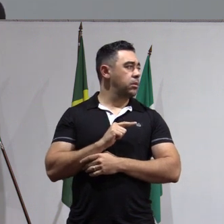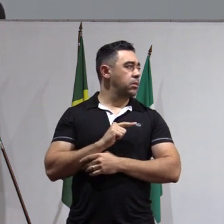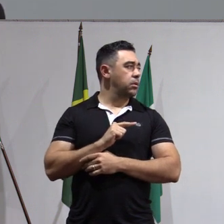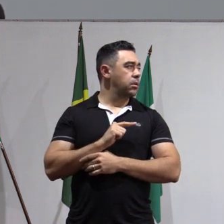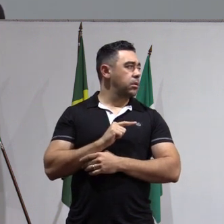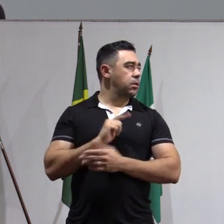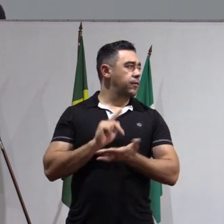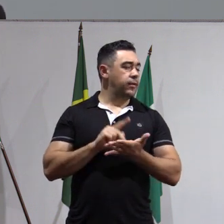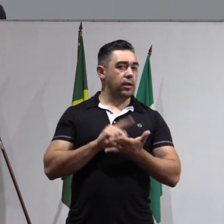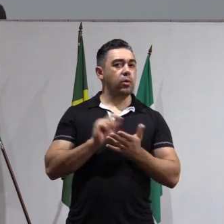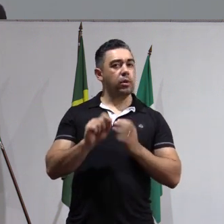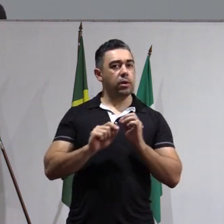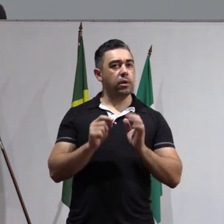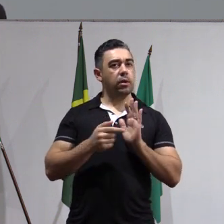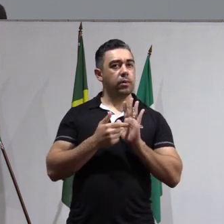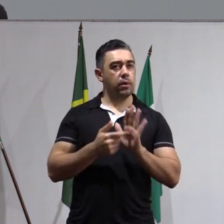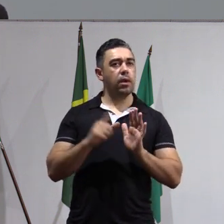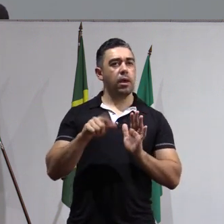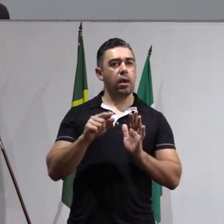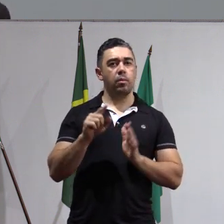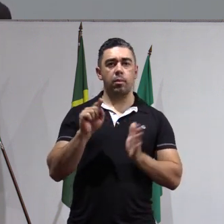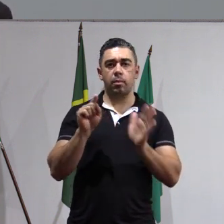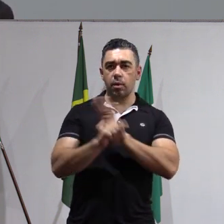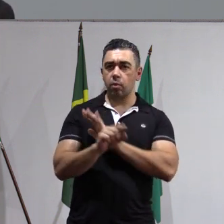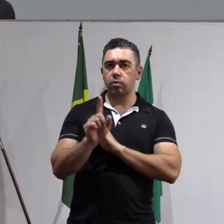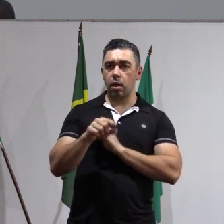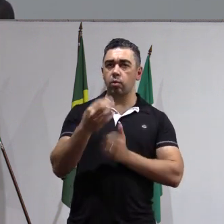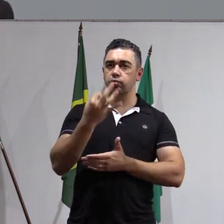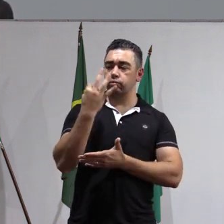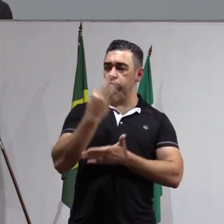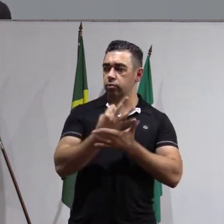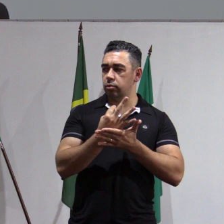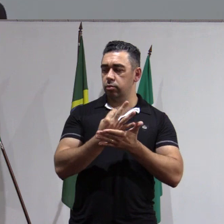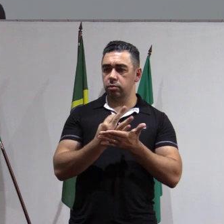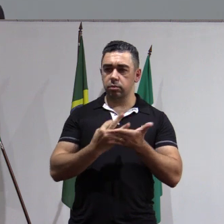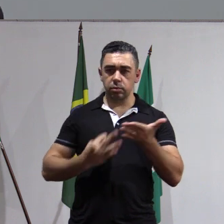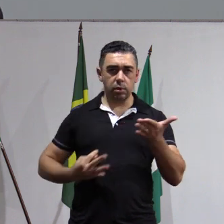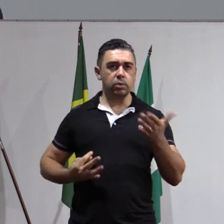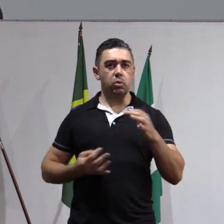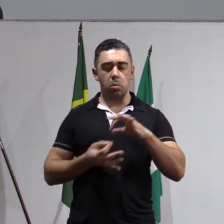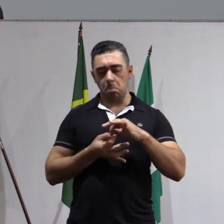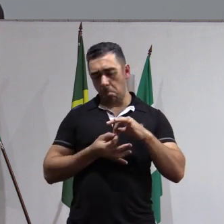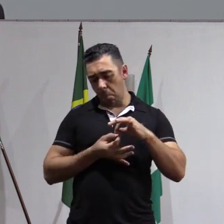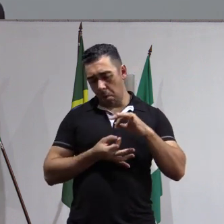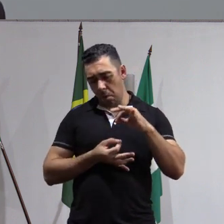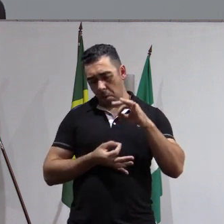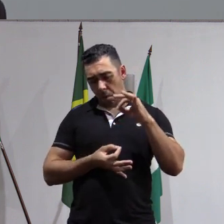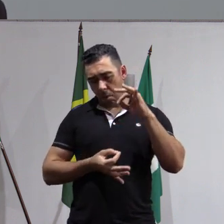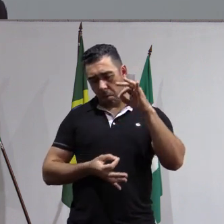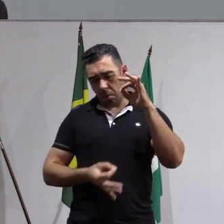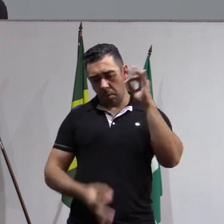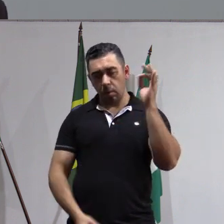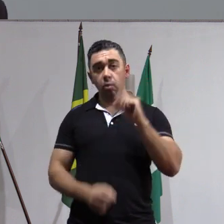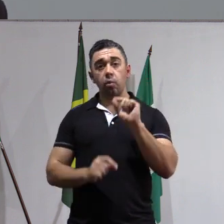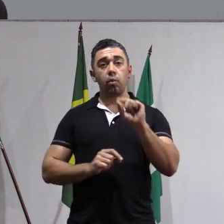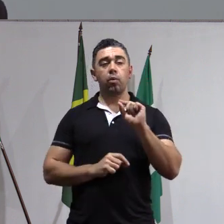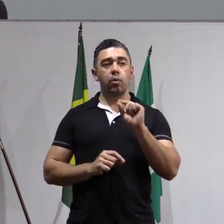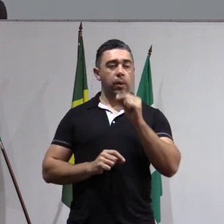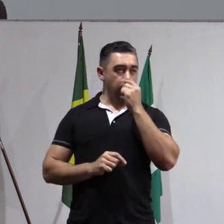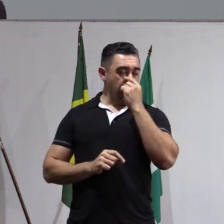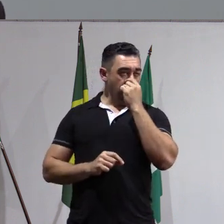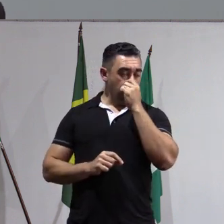Na verdade, uma manifestação não era uma pergunta, uma questão, mas um texto muito longo que considera